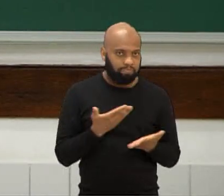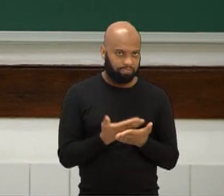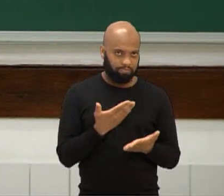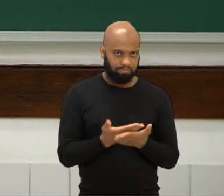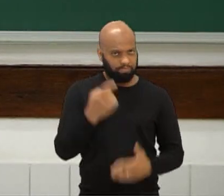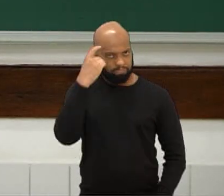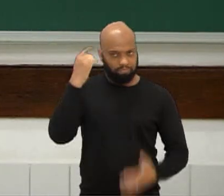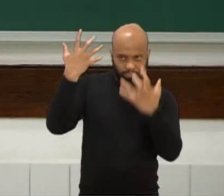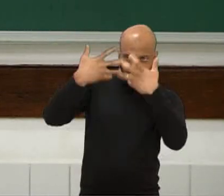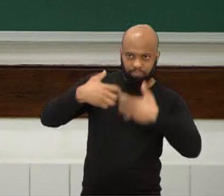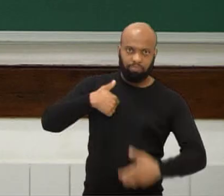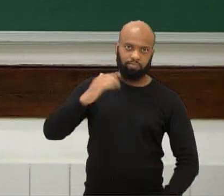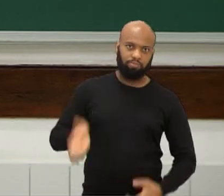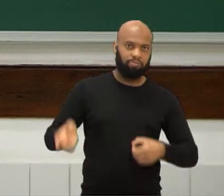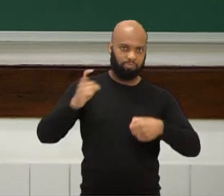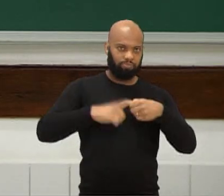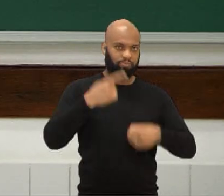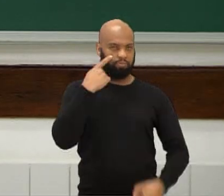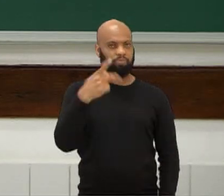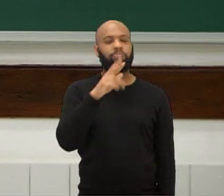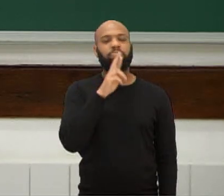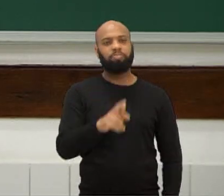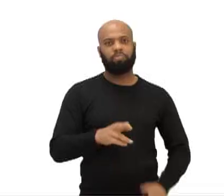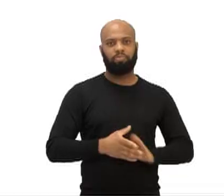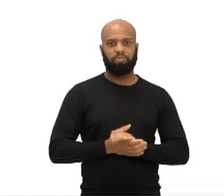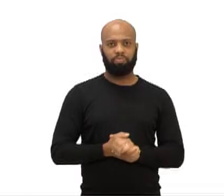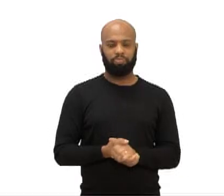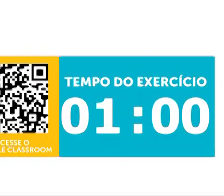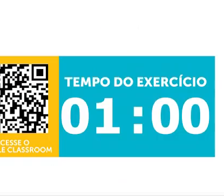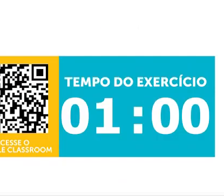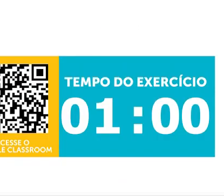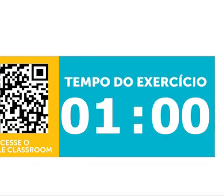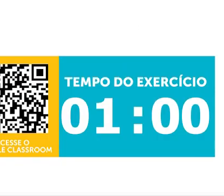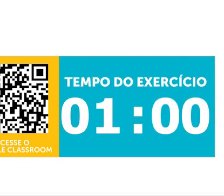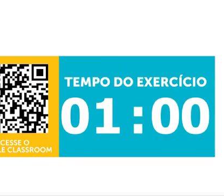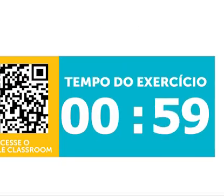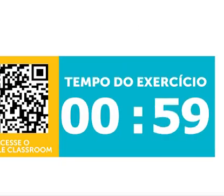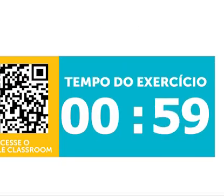aula? Pensem um pouquinho e nós já retomamos.